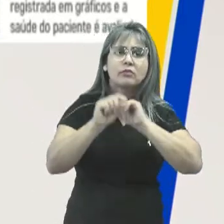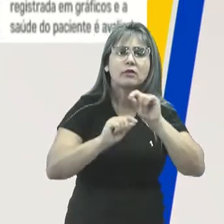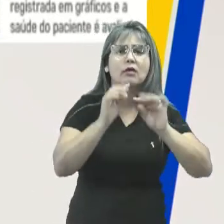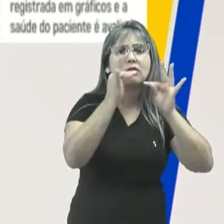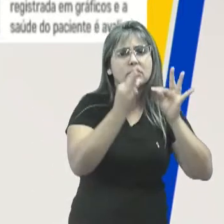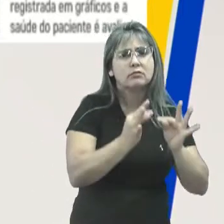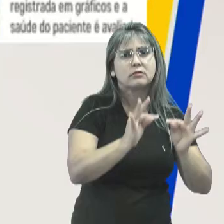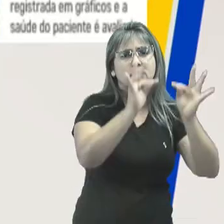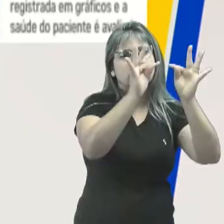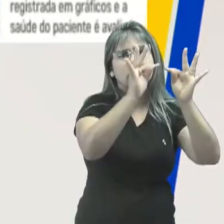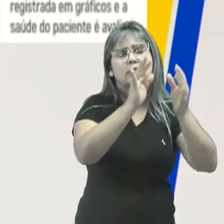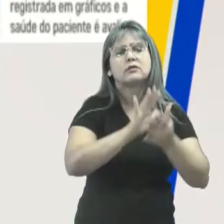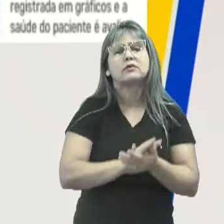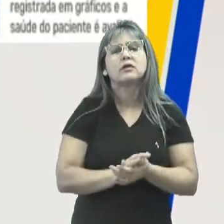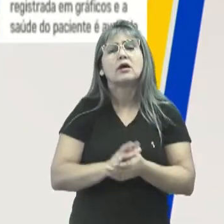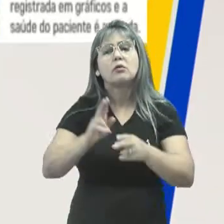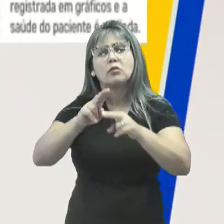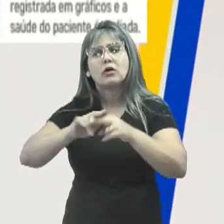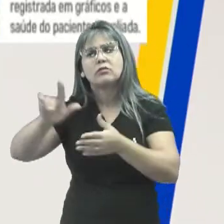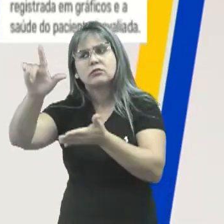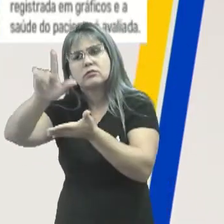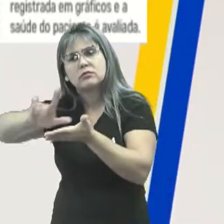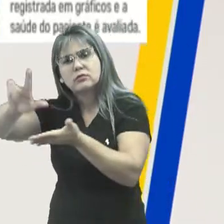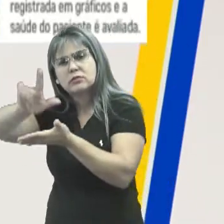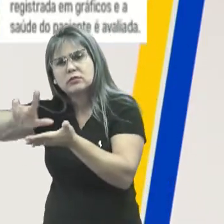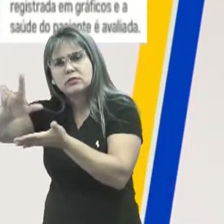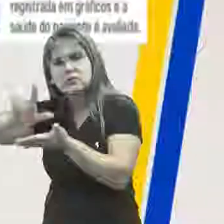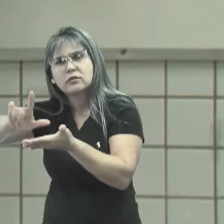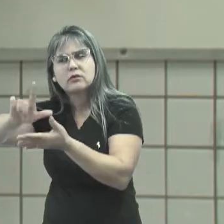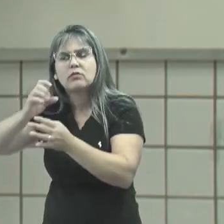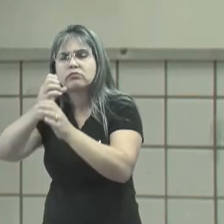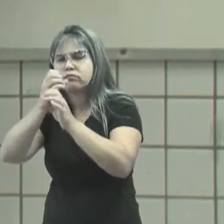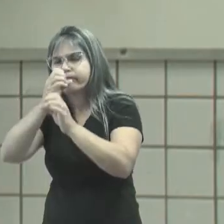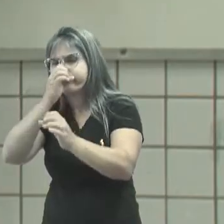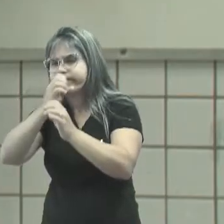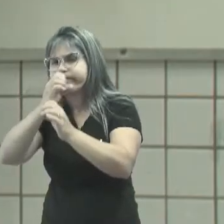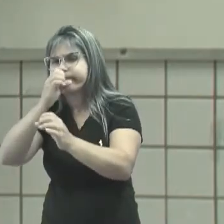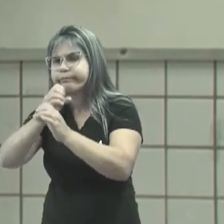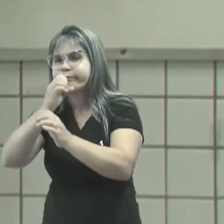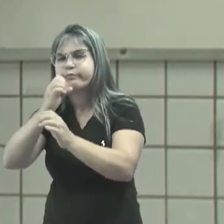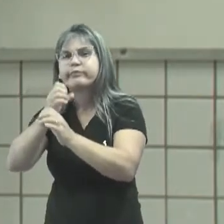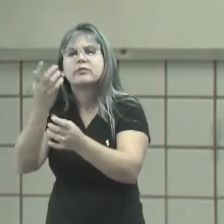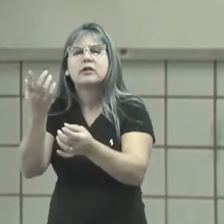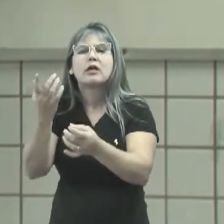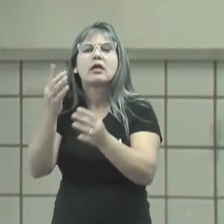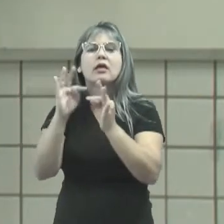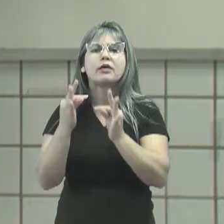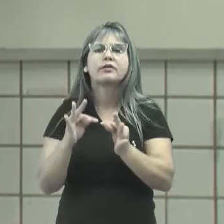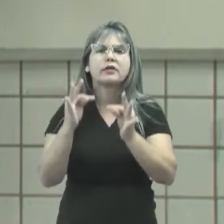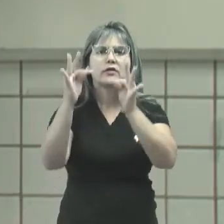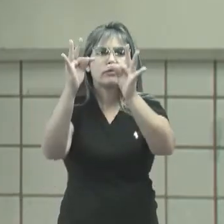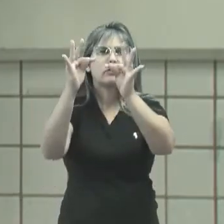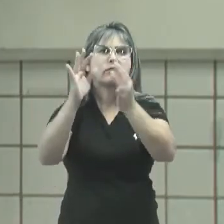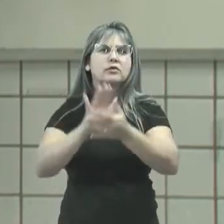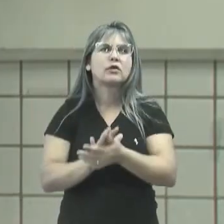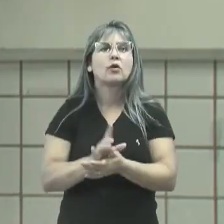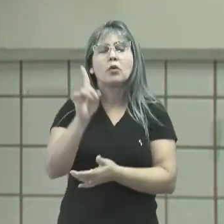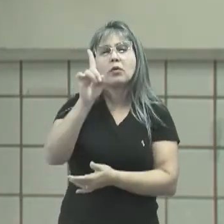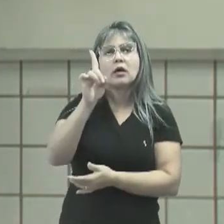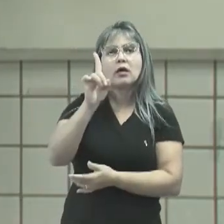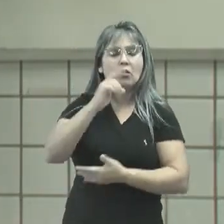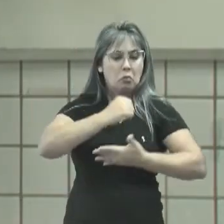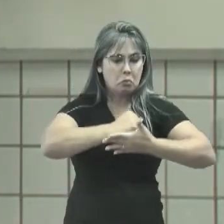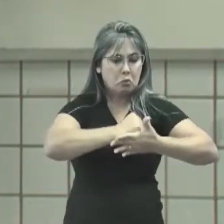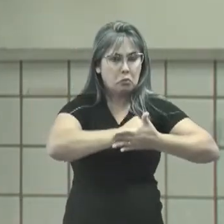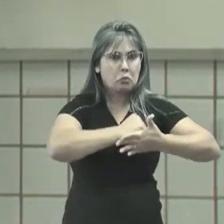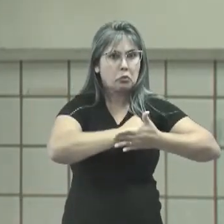em laboratório, mas também em vários equipamentos. Aqui é um cidadão fazendo o chamado eletrocardiograma, verificando como é que